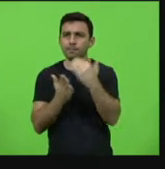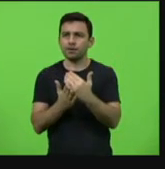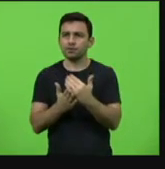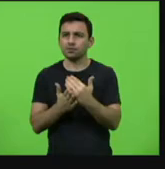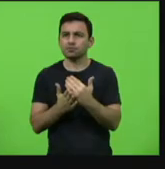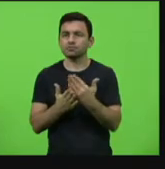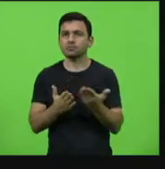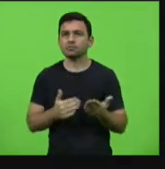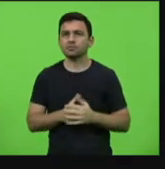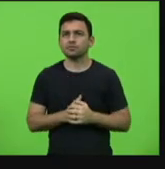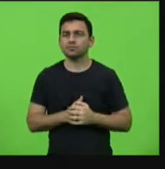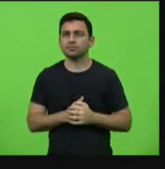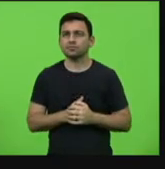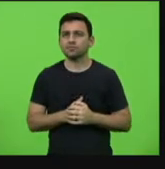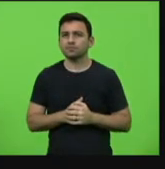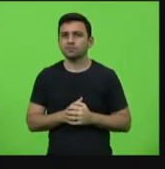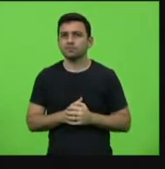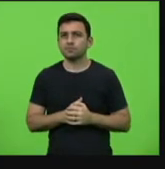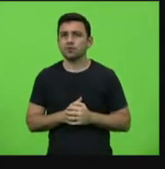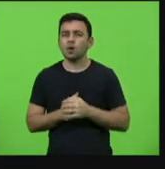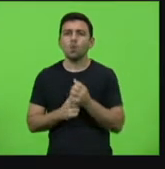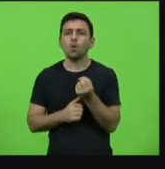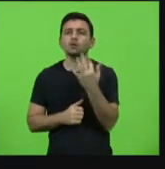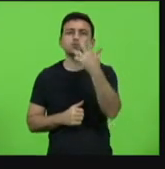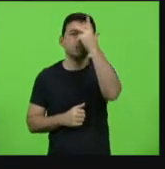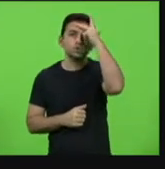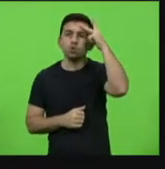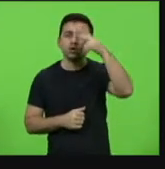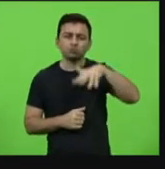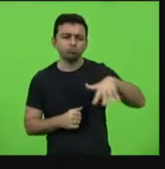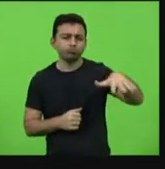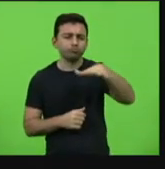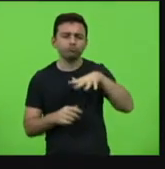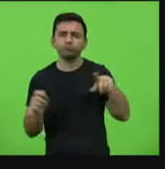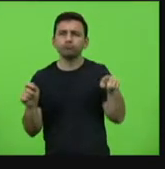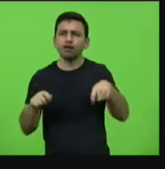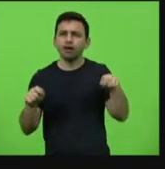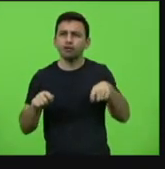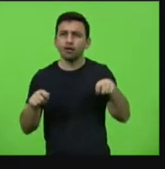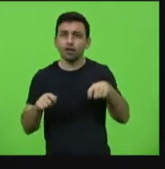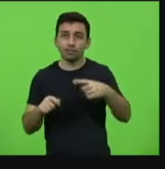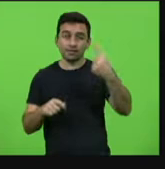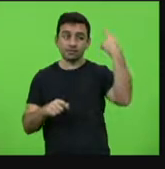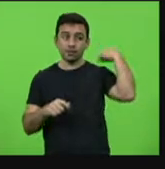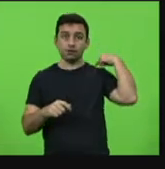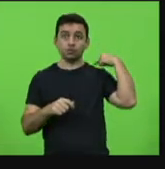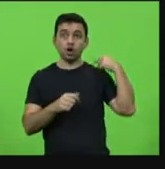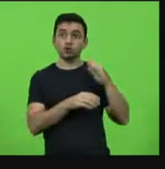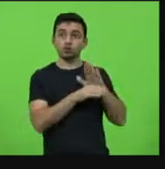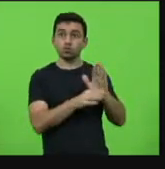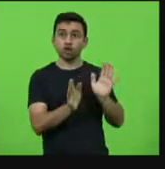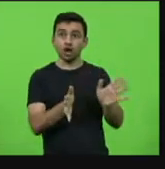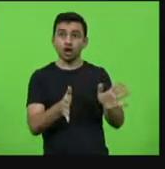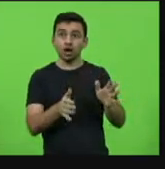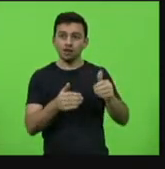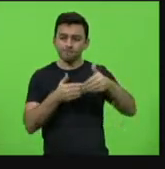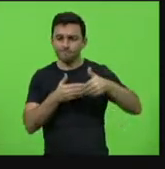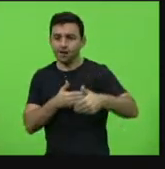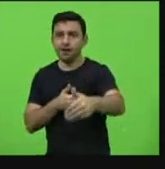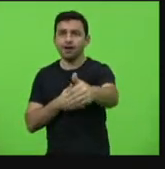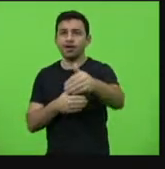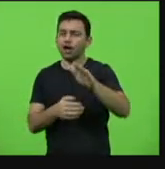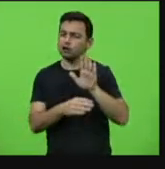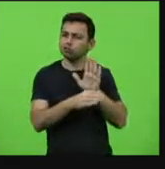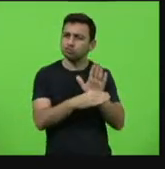fora, né? Quanta gente que ele já ajudou, tinha ajudado, e quanta gente ele poderia